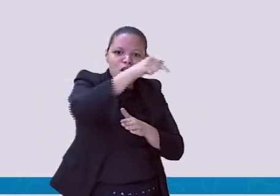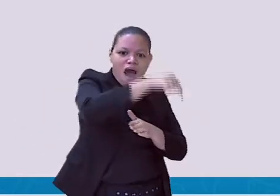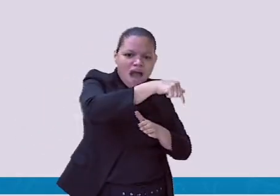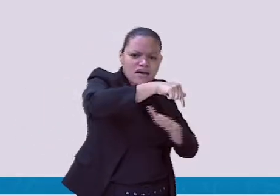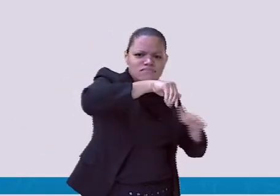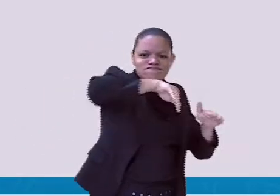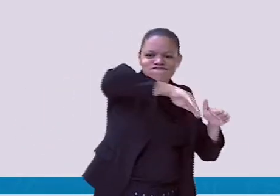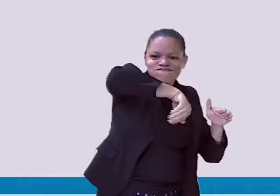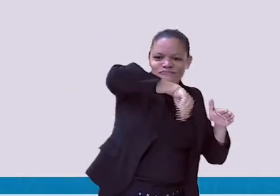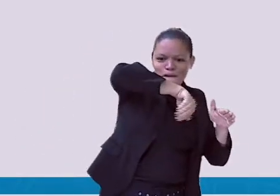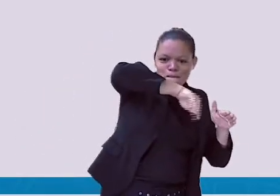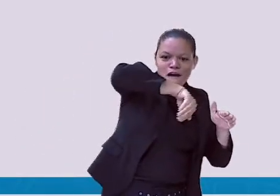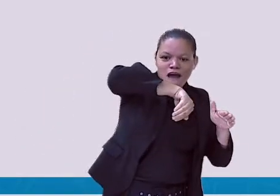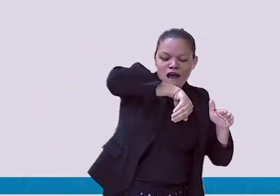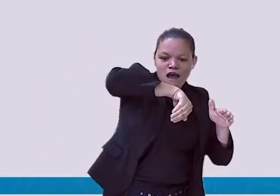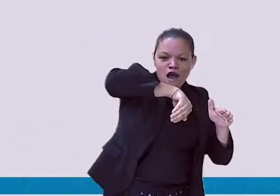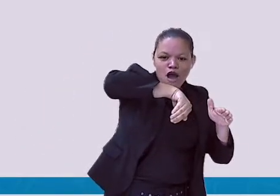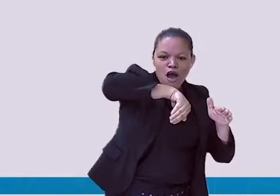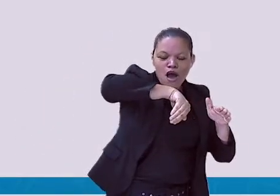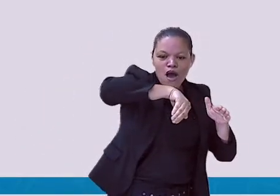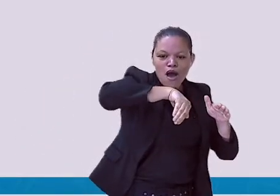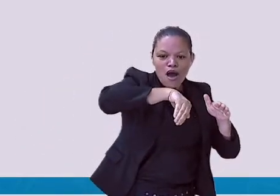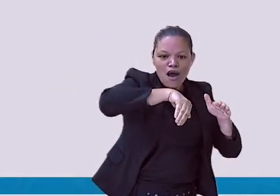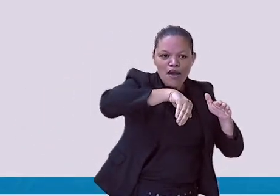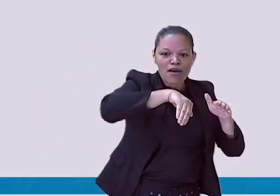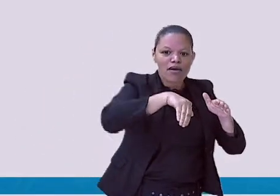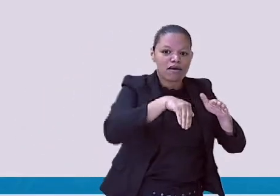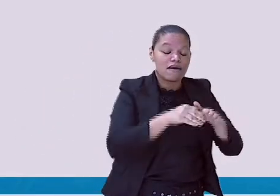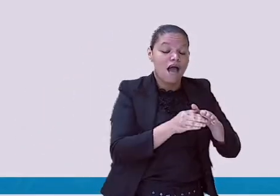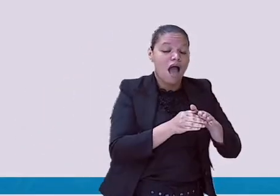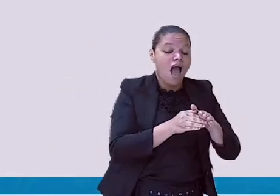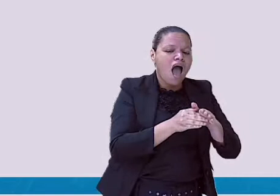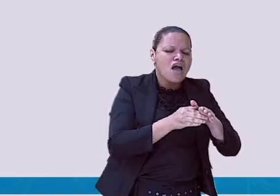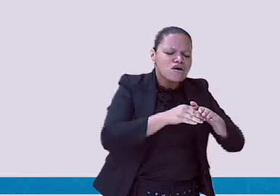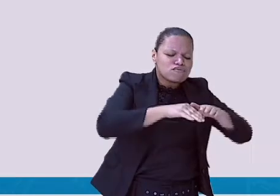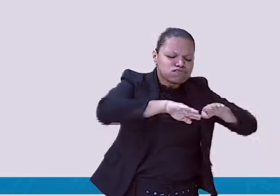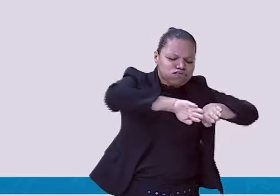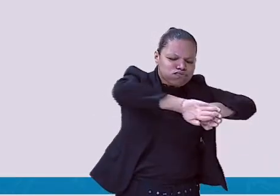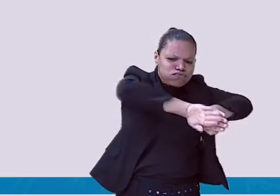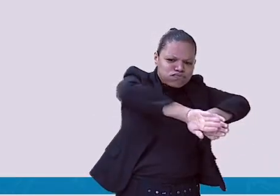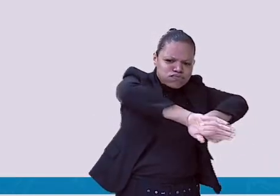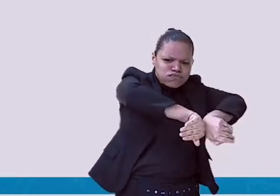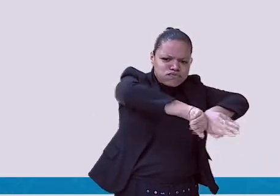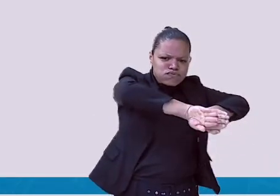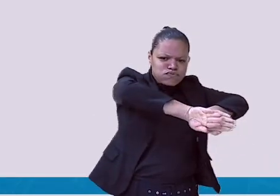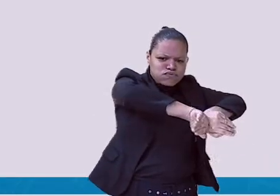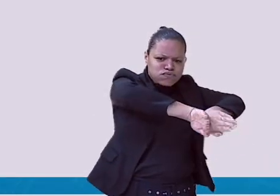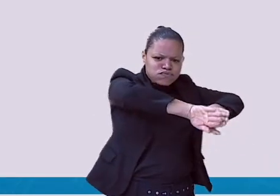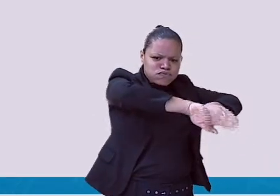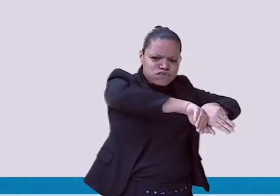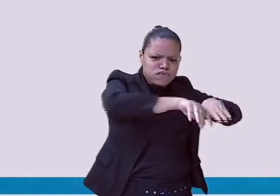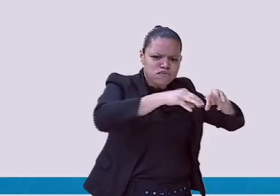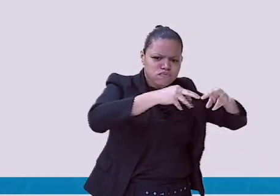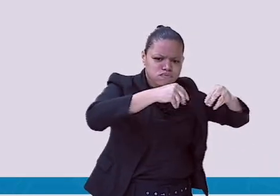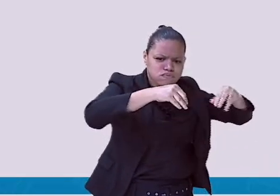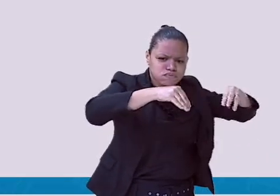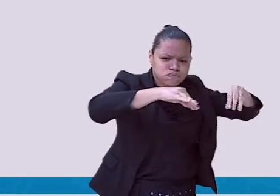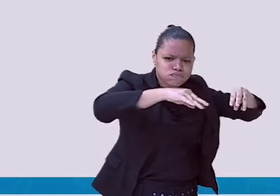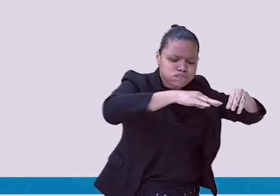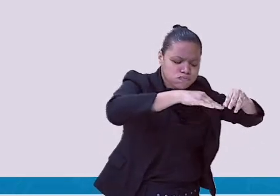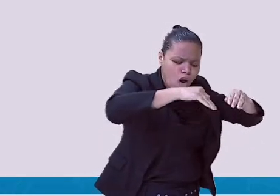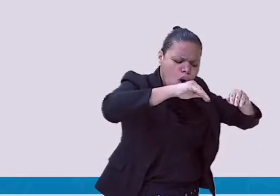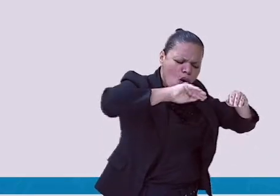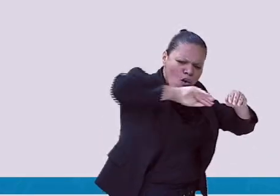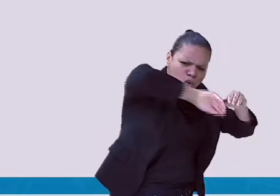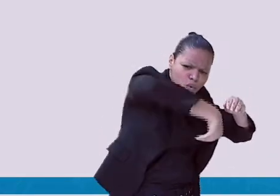seus ovos. Com a ajuda das nadadeiras, fazem buracos na